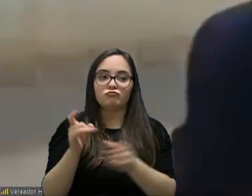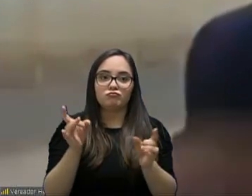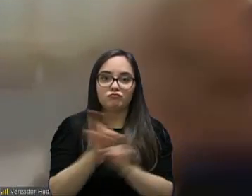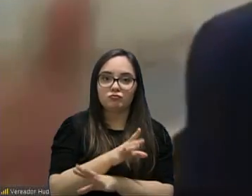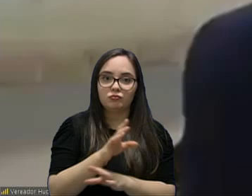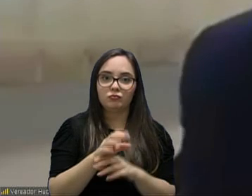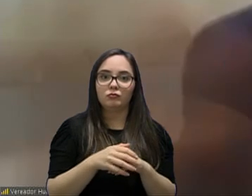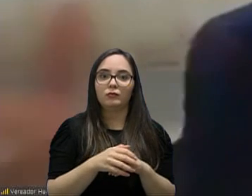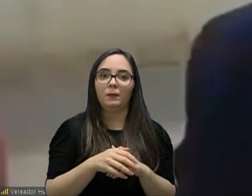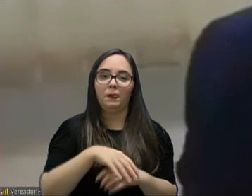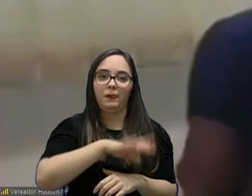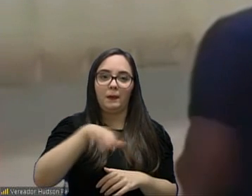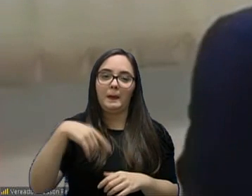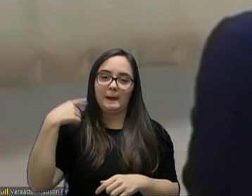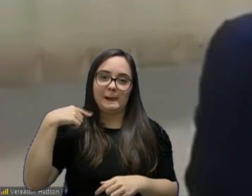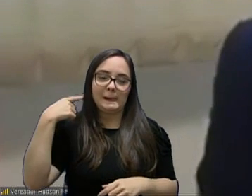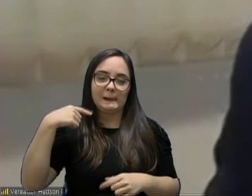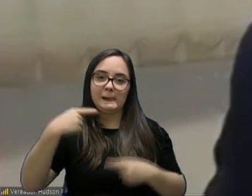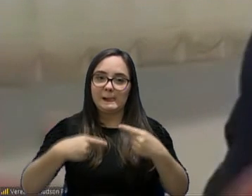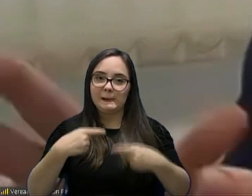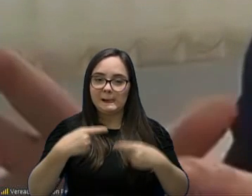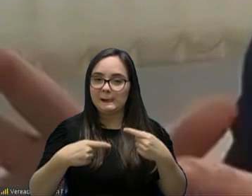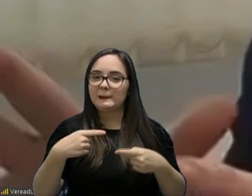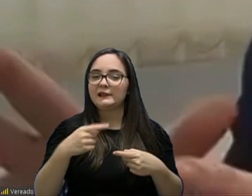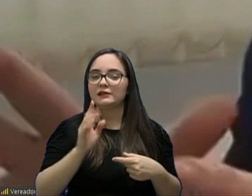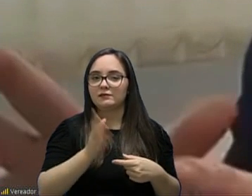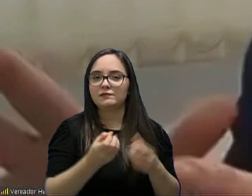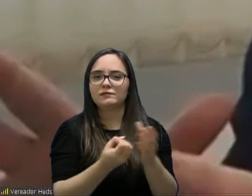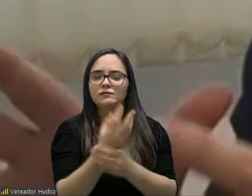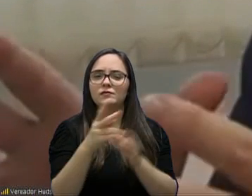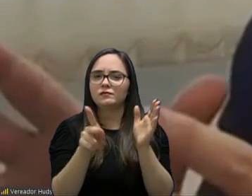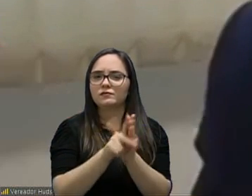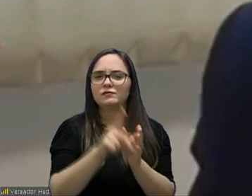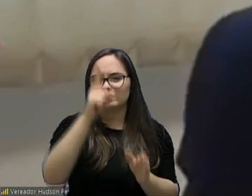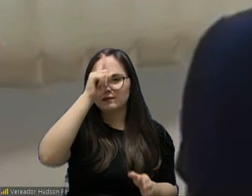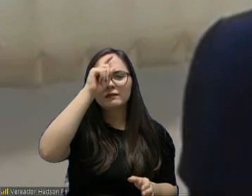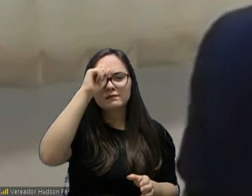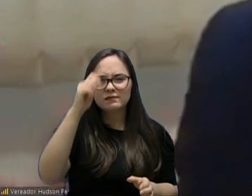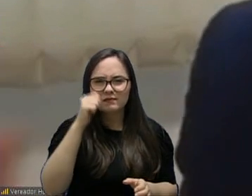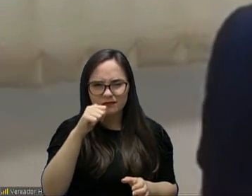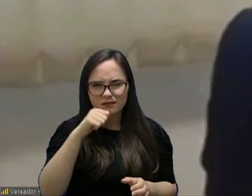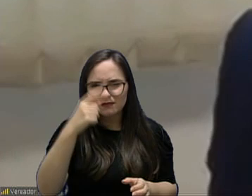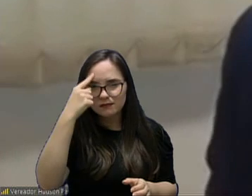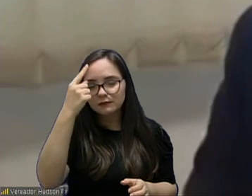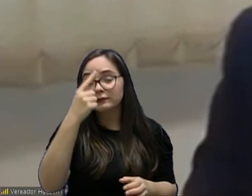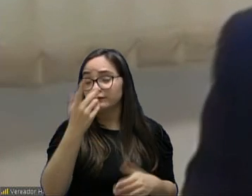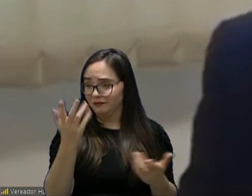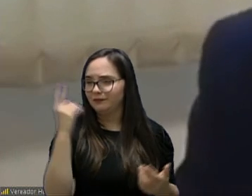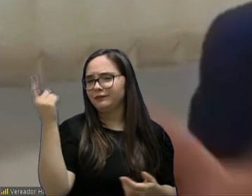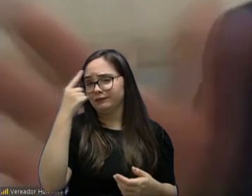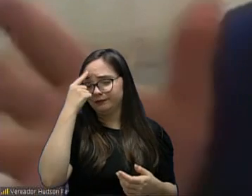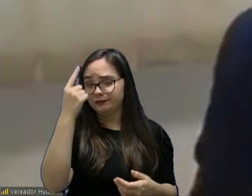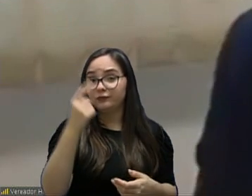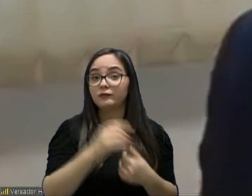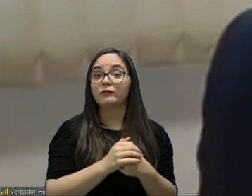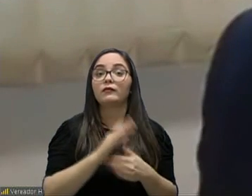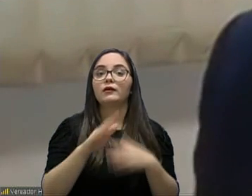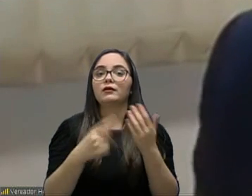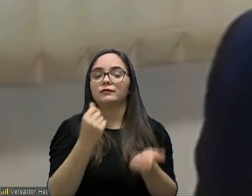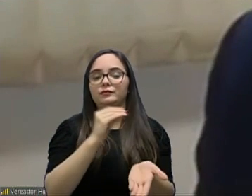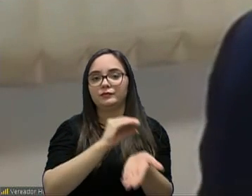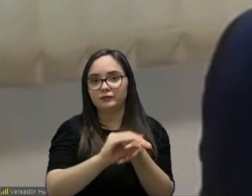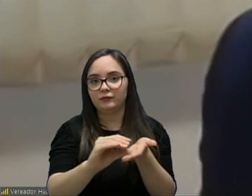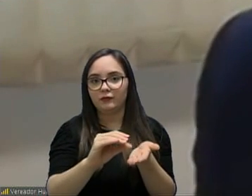no discurso político de ano eleitoral, falou que lá ia se criar um hospital da mulher. Quem lembra disso? Todo mundo lembra. E aí foi feito um